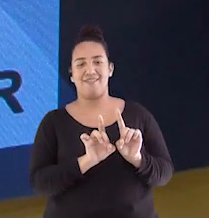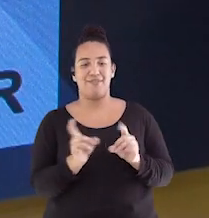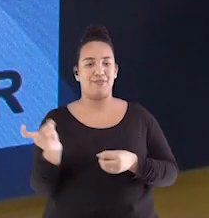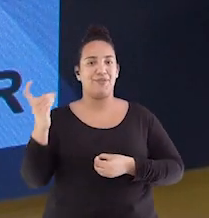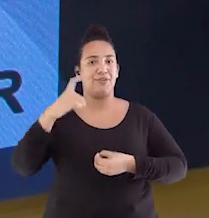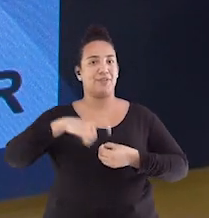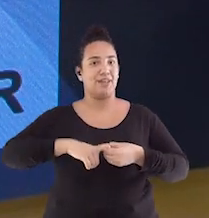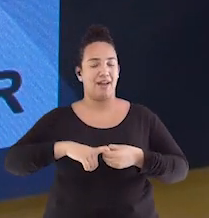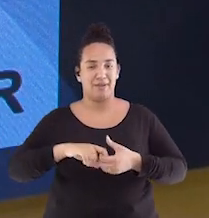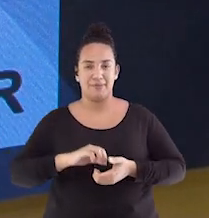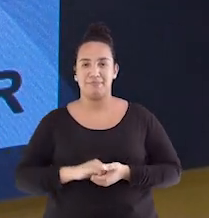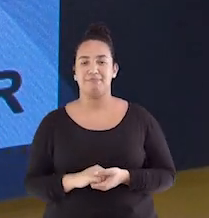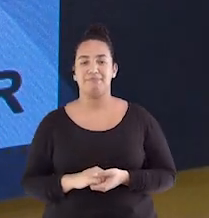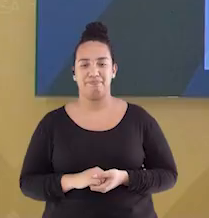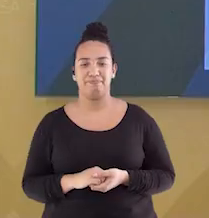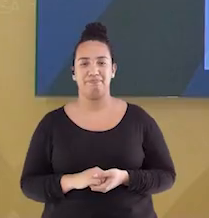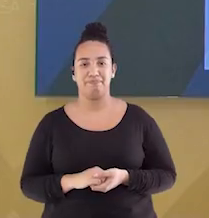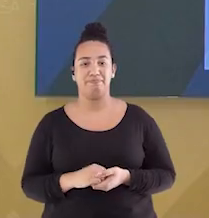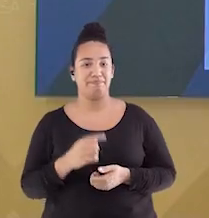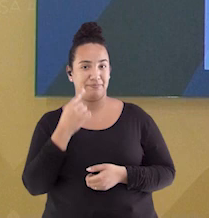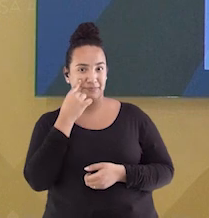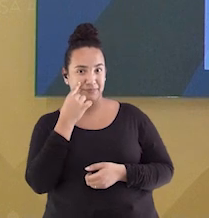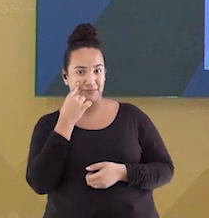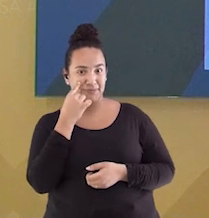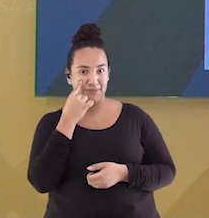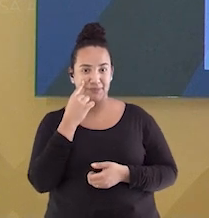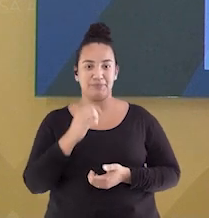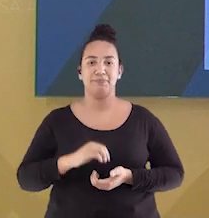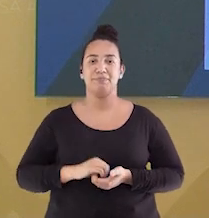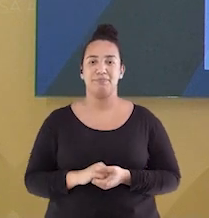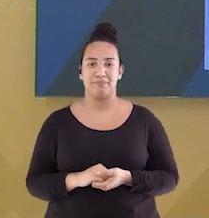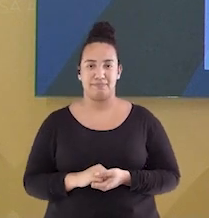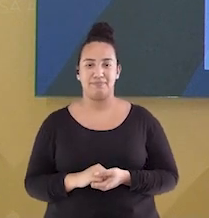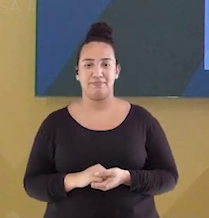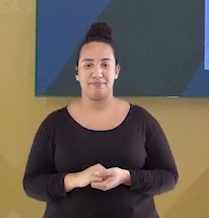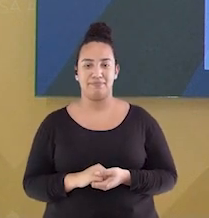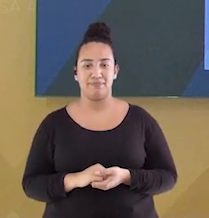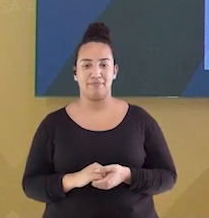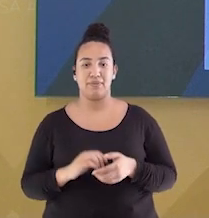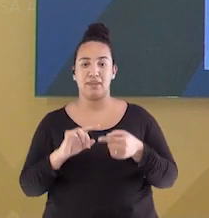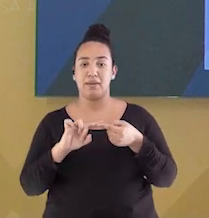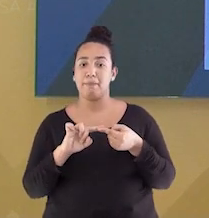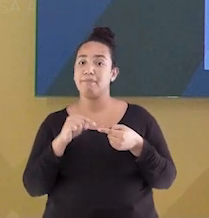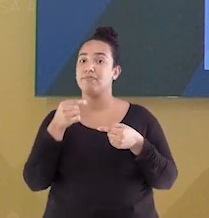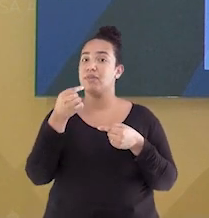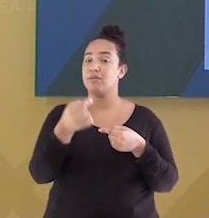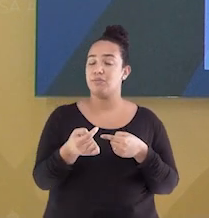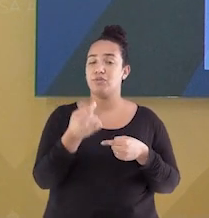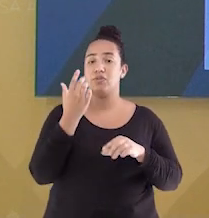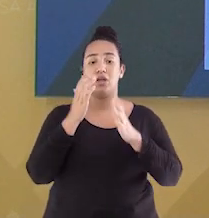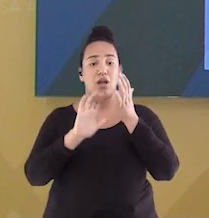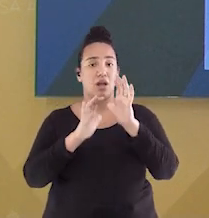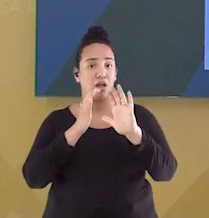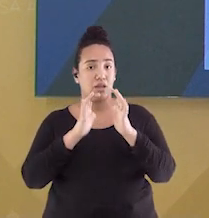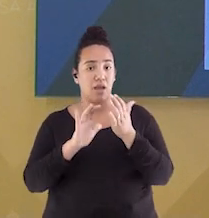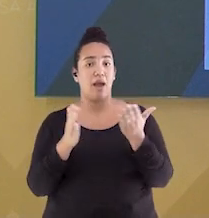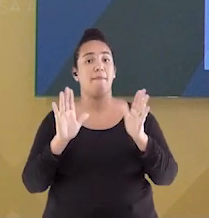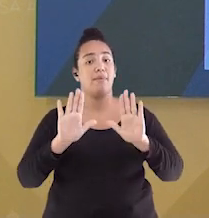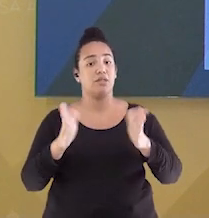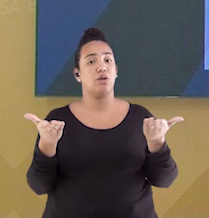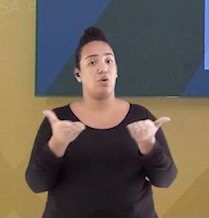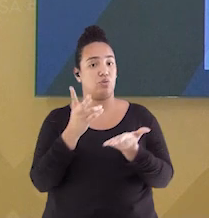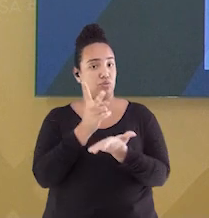temos uma primeira parte toda pronta. Depois nós vamos ver como é que vai cantar, mas agora a gente tem que continuar.